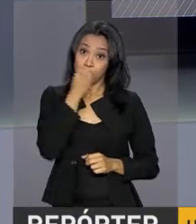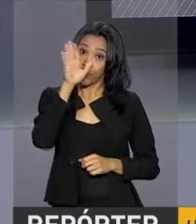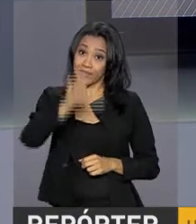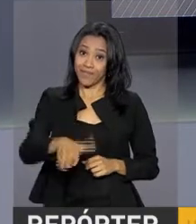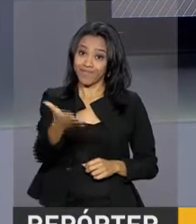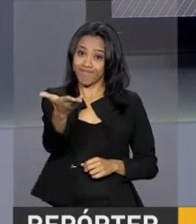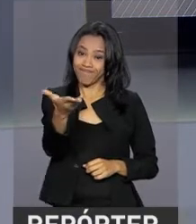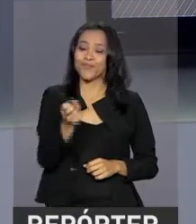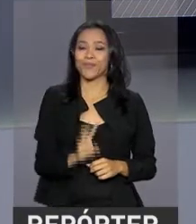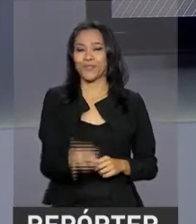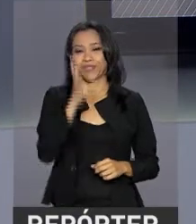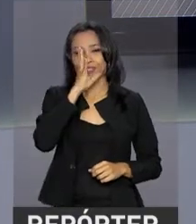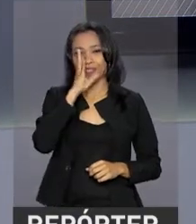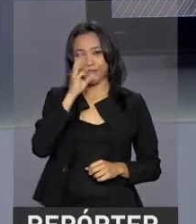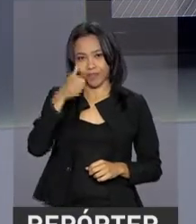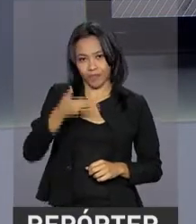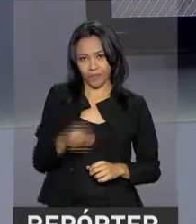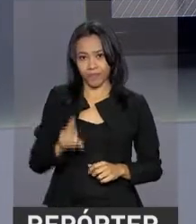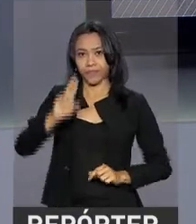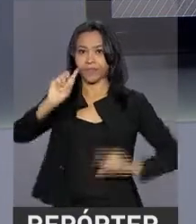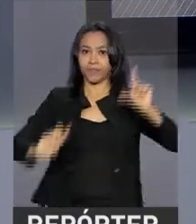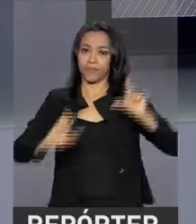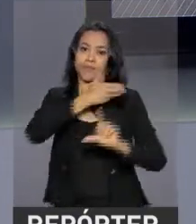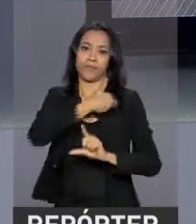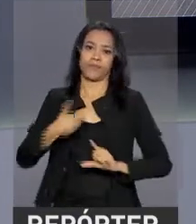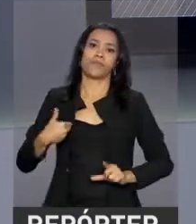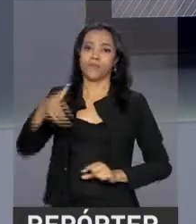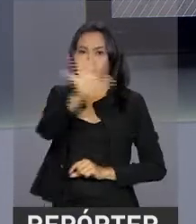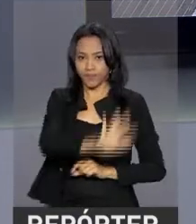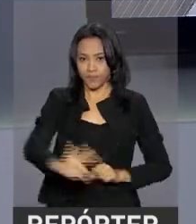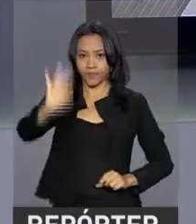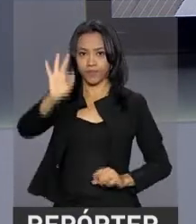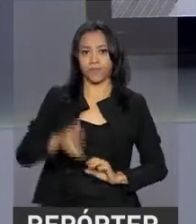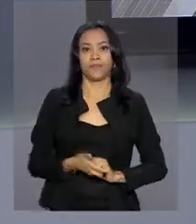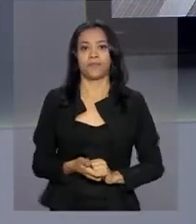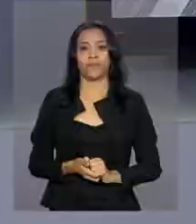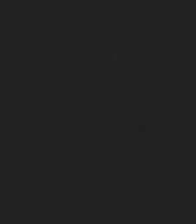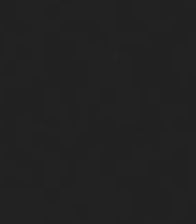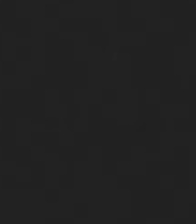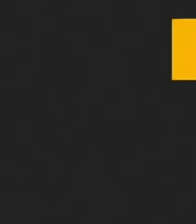boa tarde pra você e continue com a gente na nbr a tv do governo federal